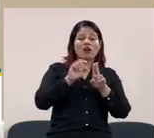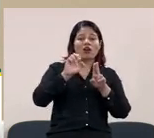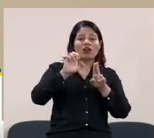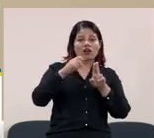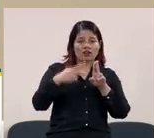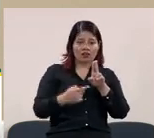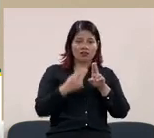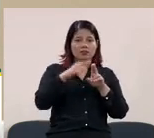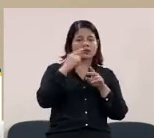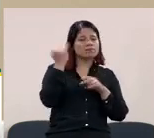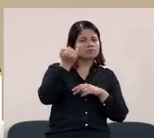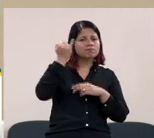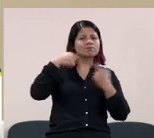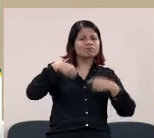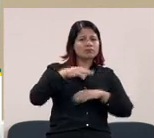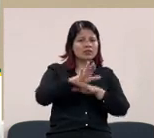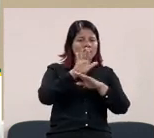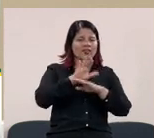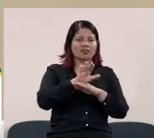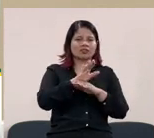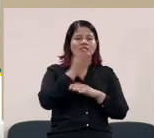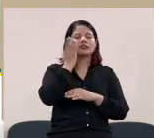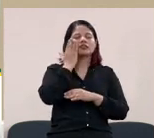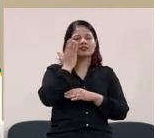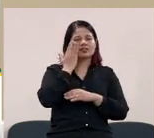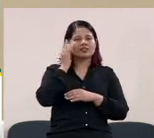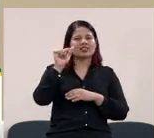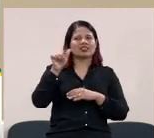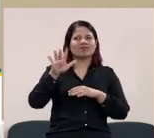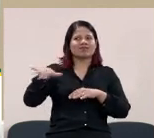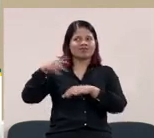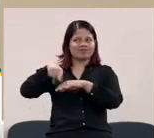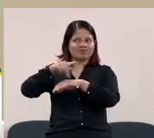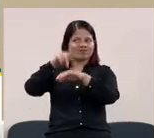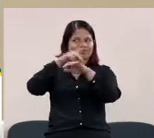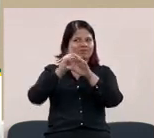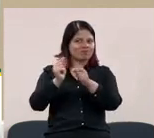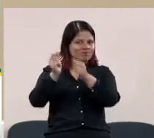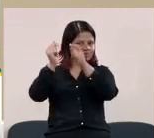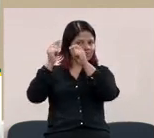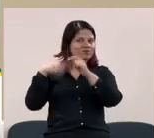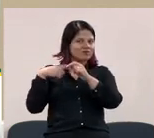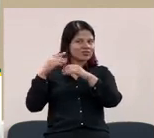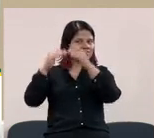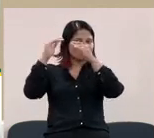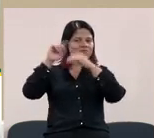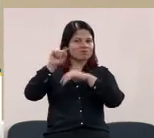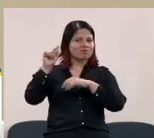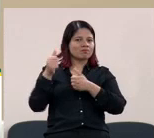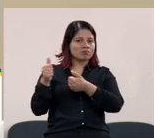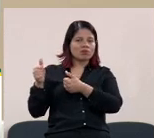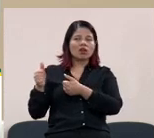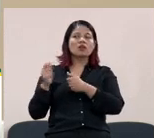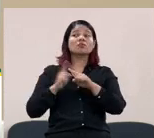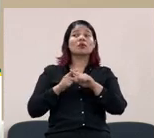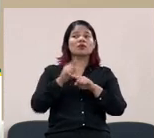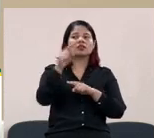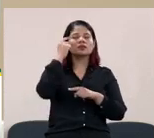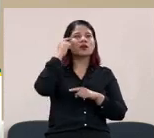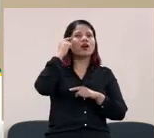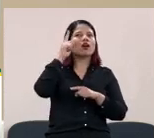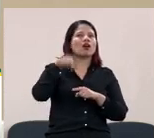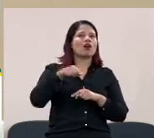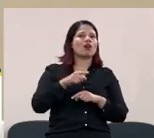países desenvolvidos é que eles conseguem perceber que a mola propulsora do desenvolvimento de qualquer Estado é